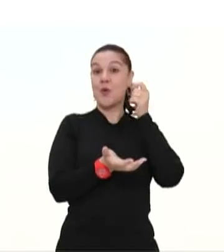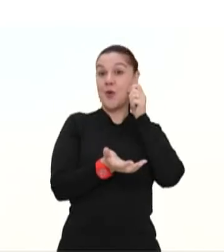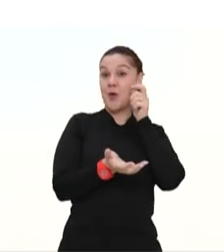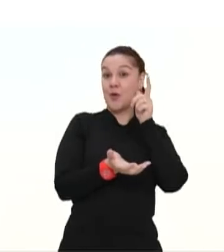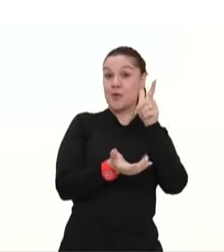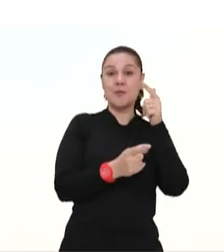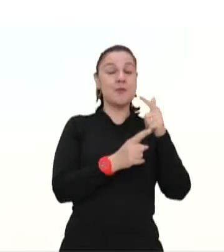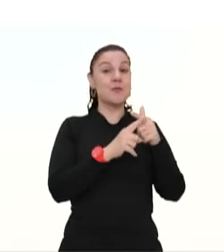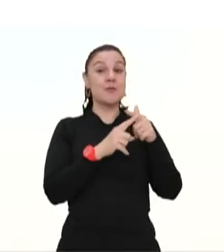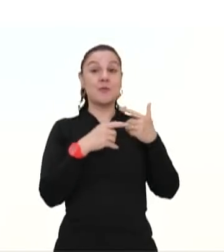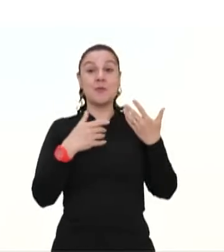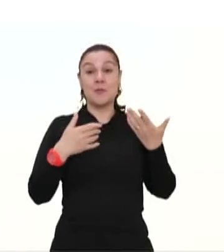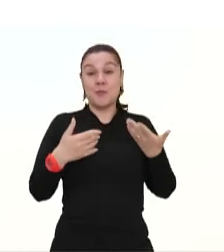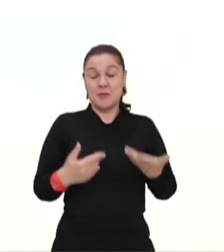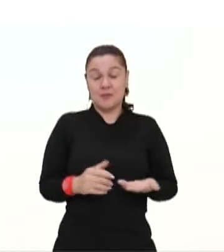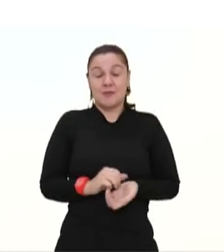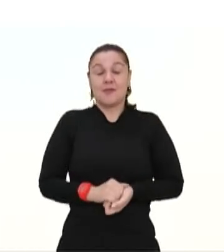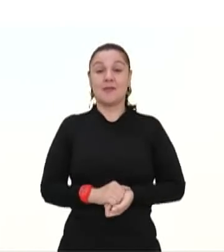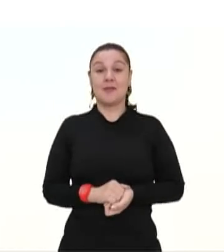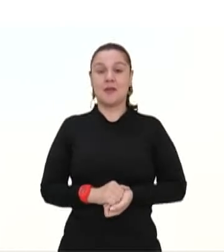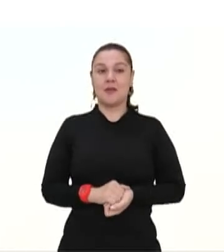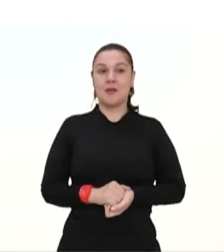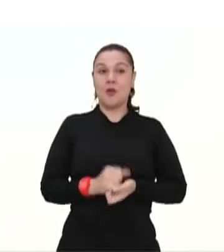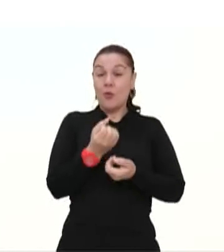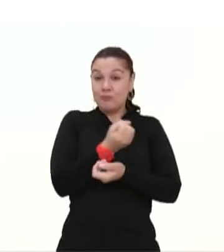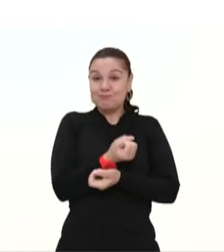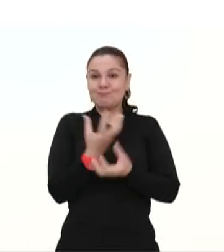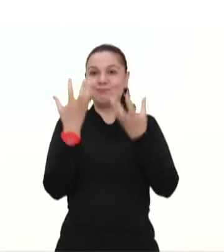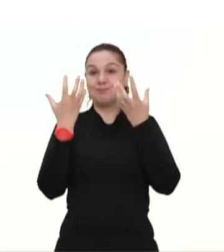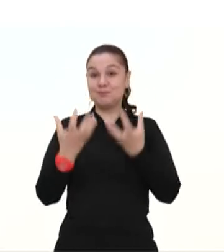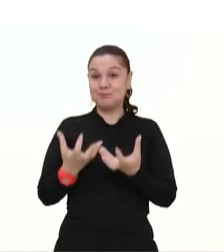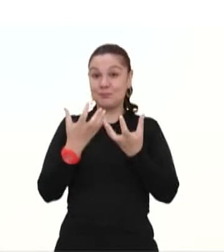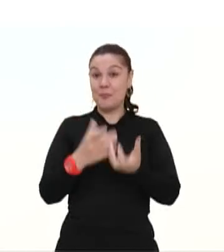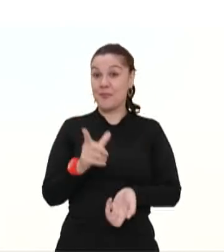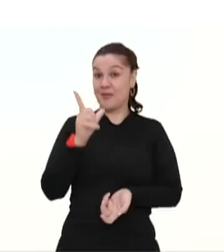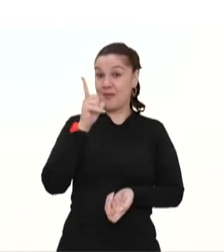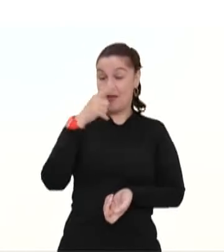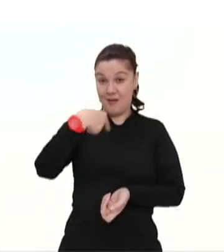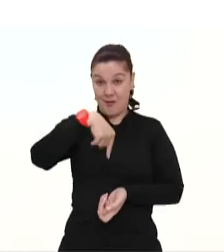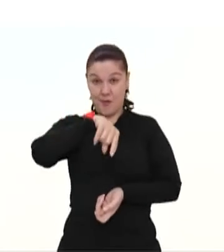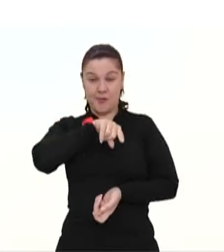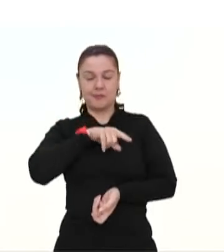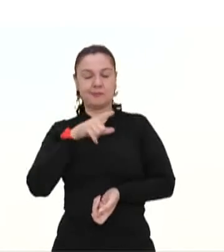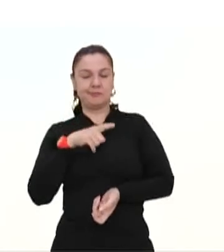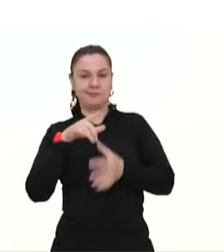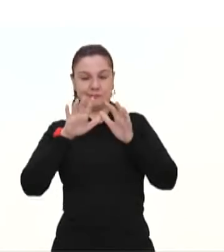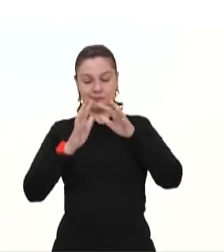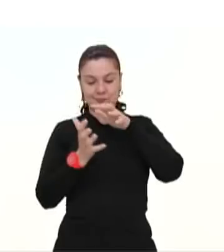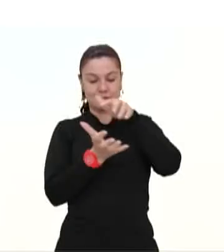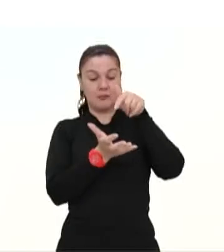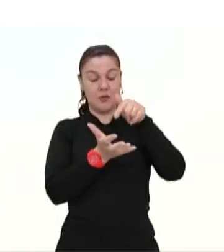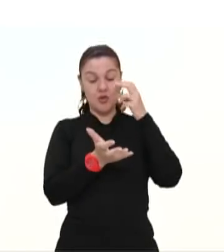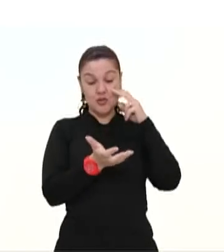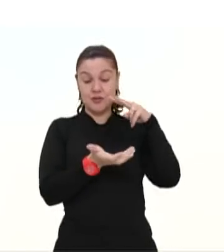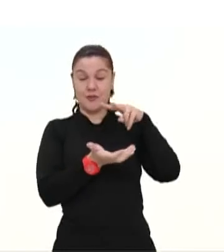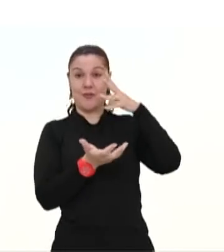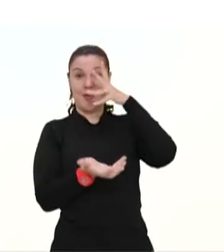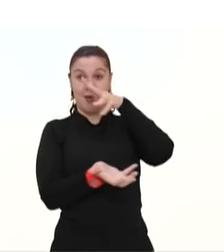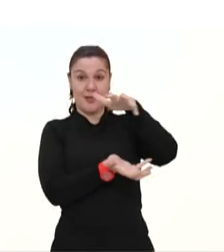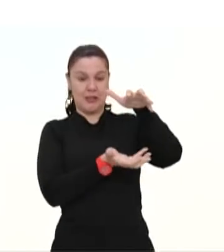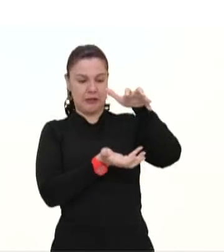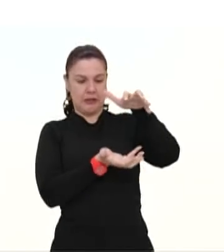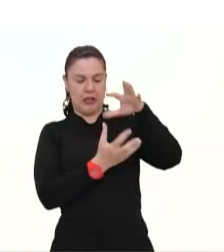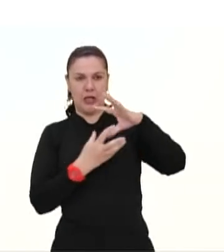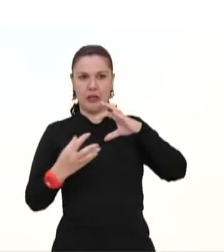aí provavelmente pela quantidade de água que nós temos no nosso planeta. Quando nós vemos o nosso planeta dessa forma,